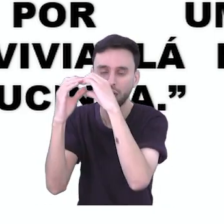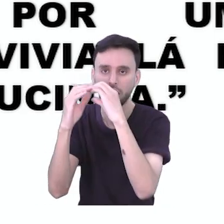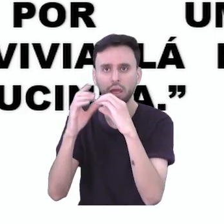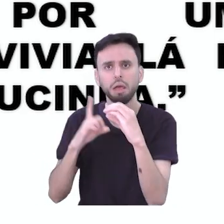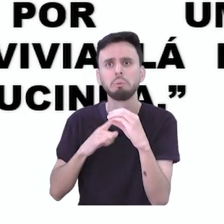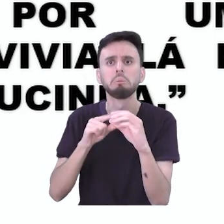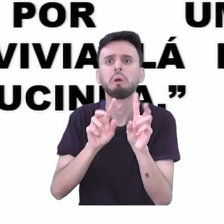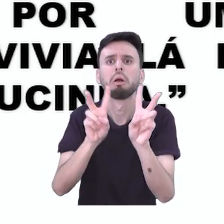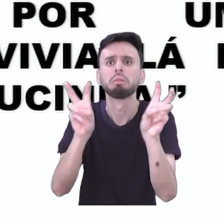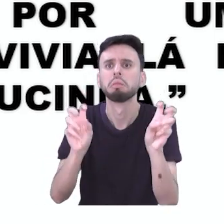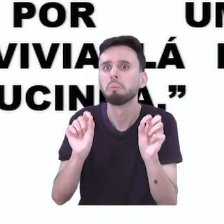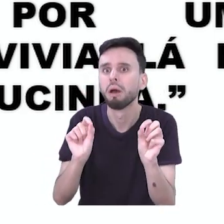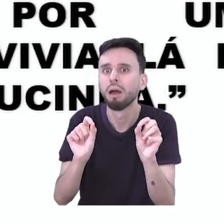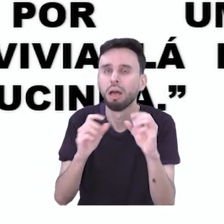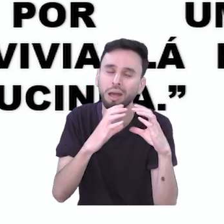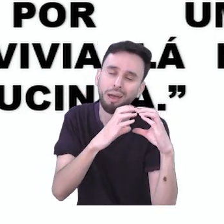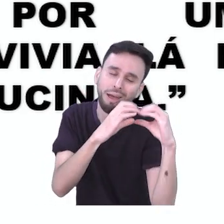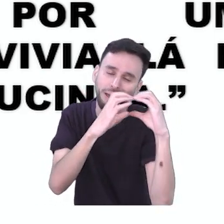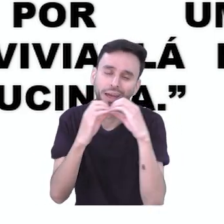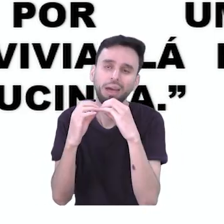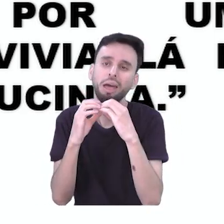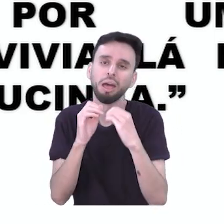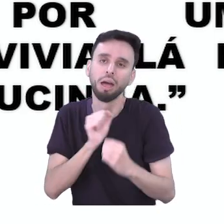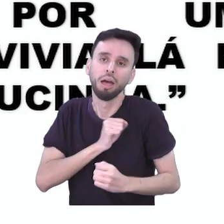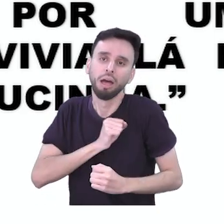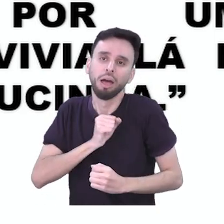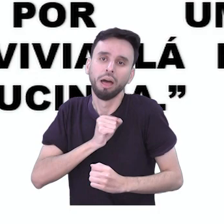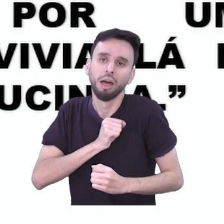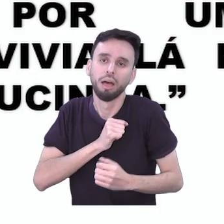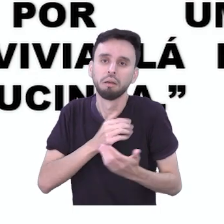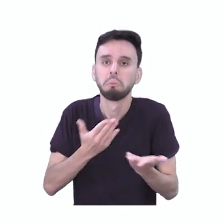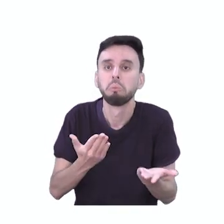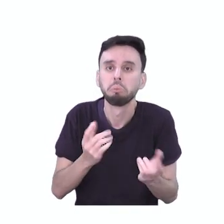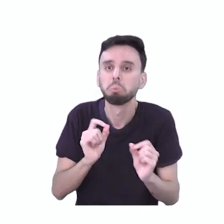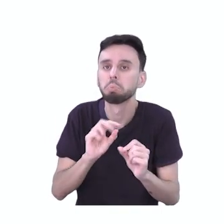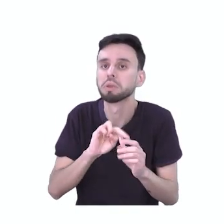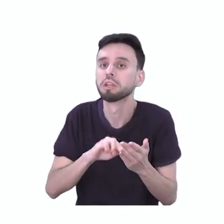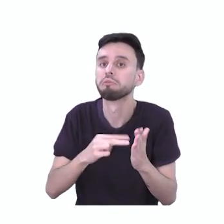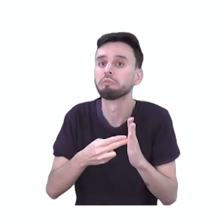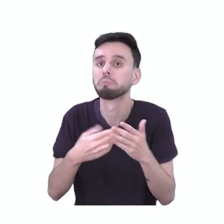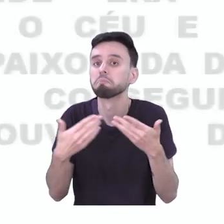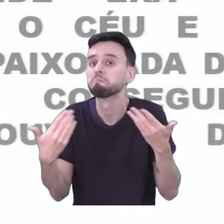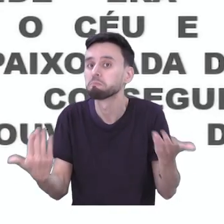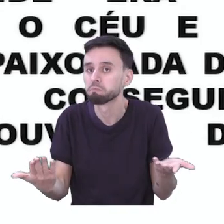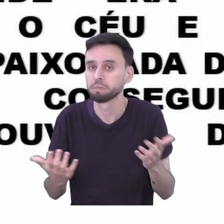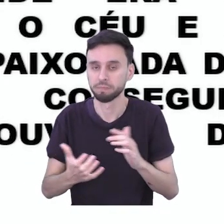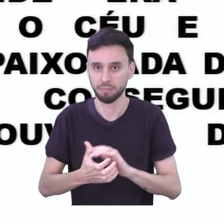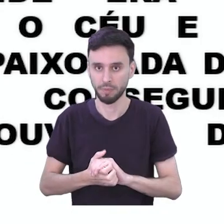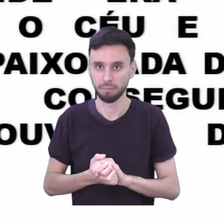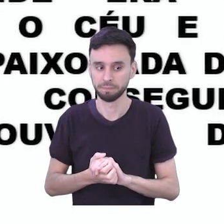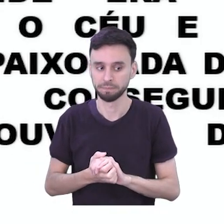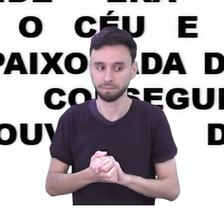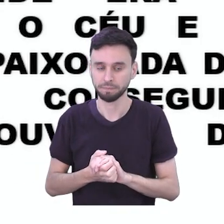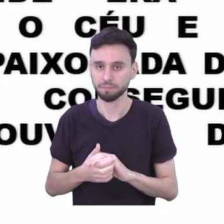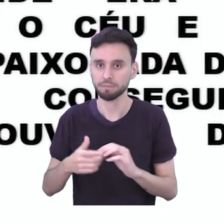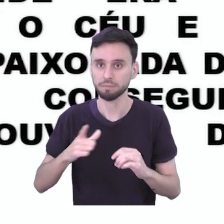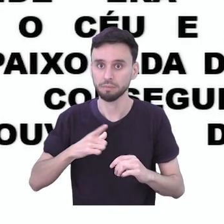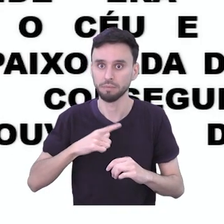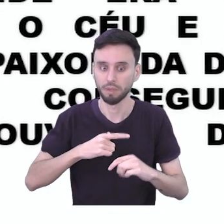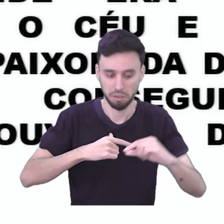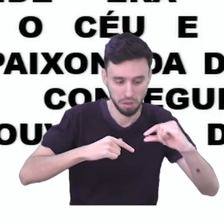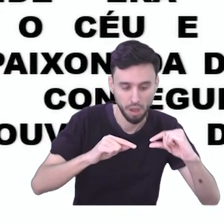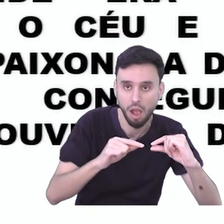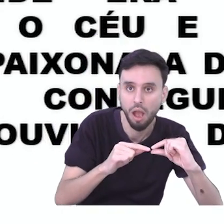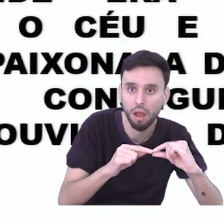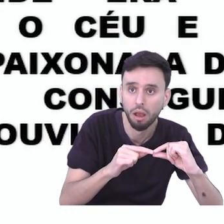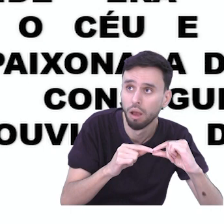temática. Qual será essa temática? Apaixonado. Vamos ver uma próxima parte? Olha só. O grande sonho de